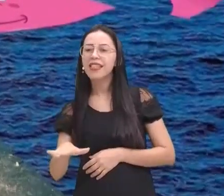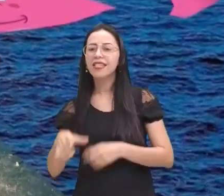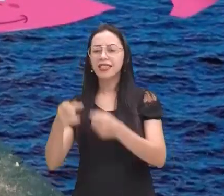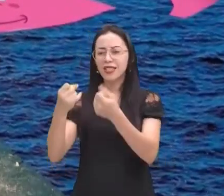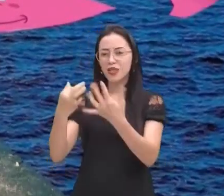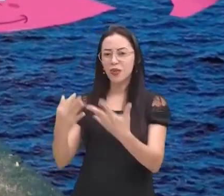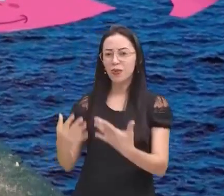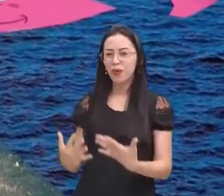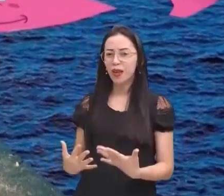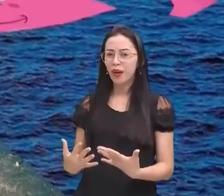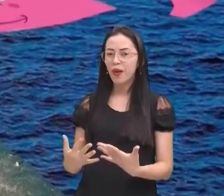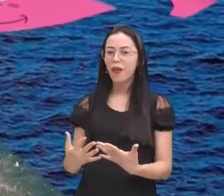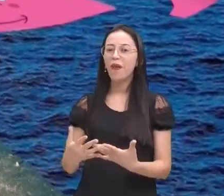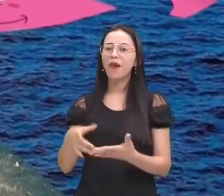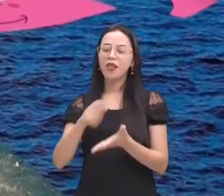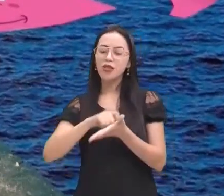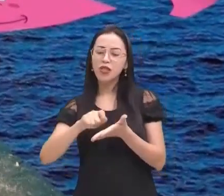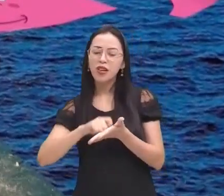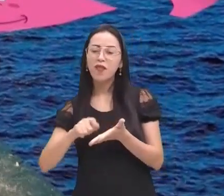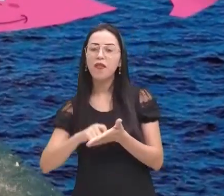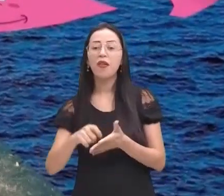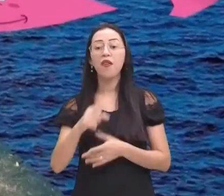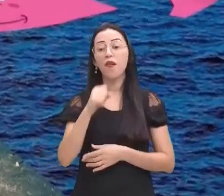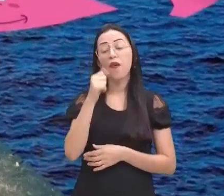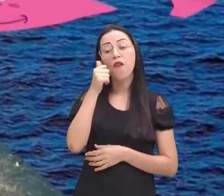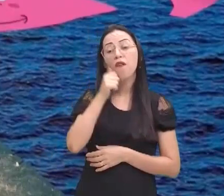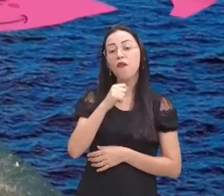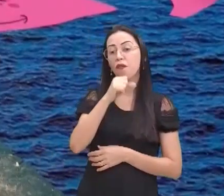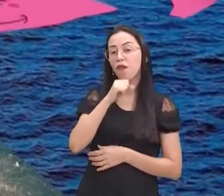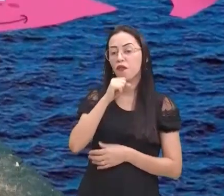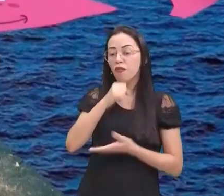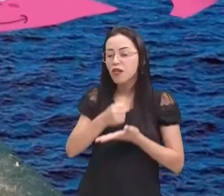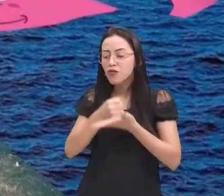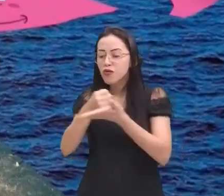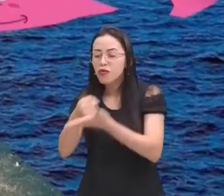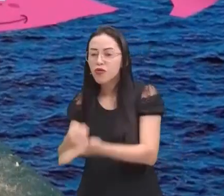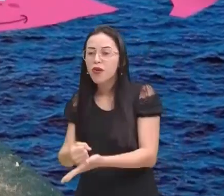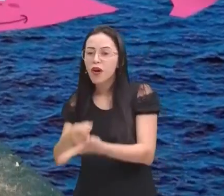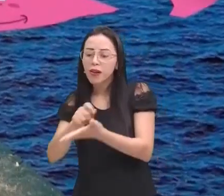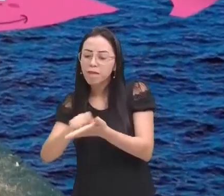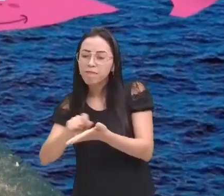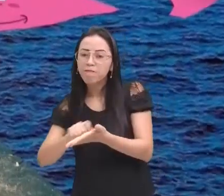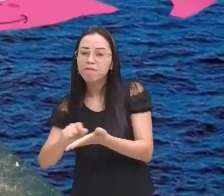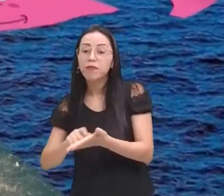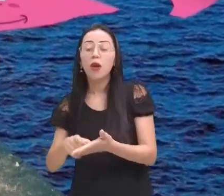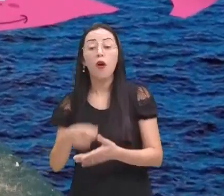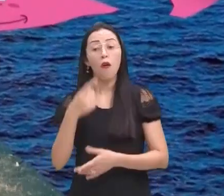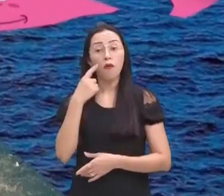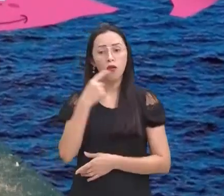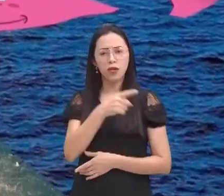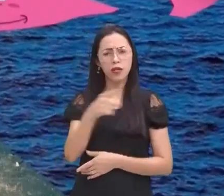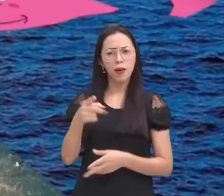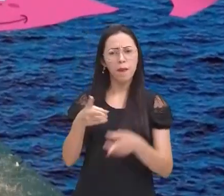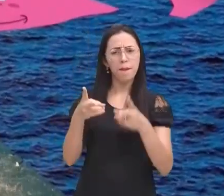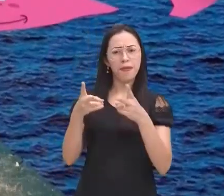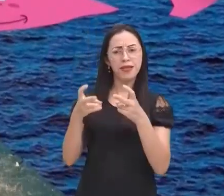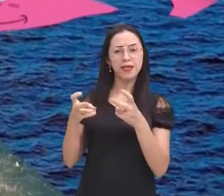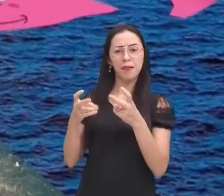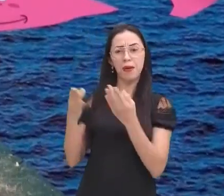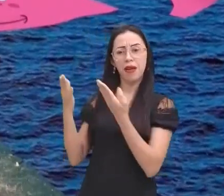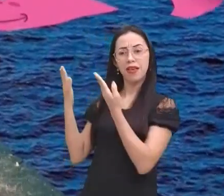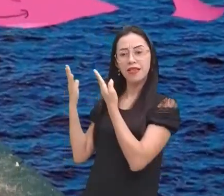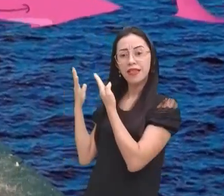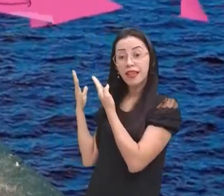uma avó? Sim ou não? Vocês perceberam que o boto que está aqui ao meu lado, sabe o que foi que ele